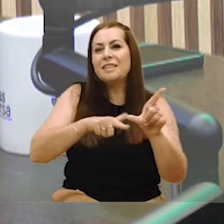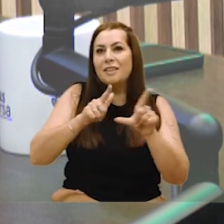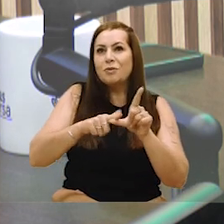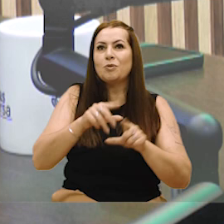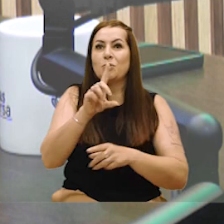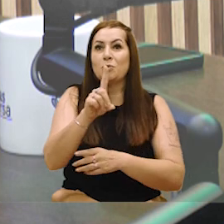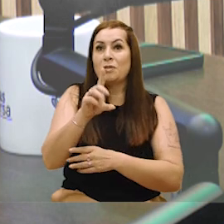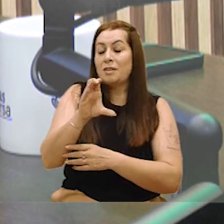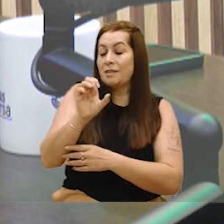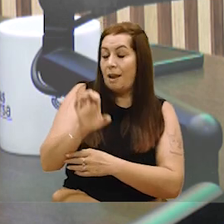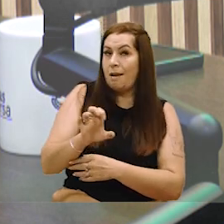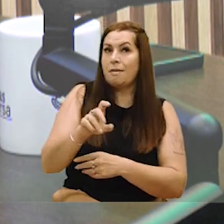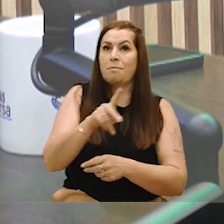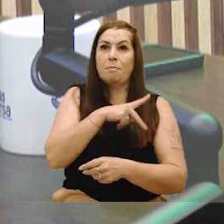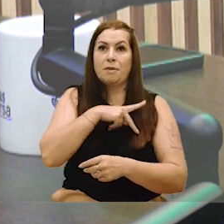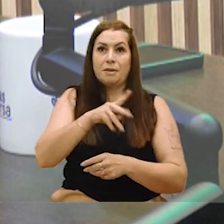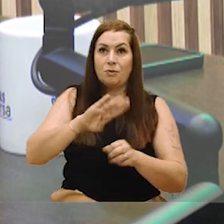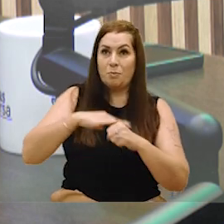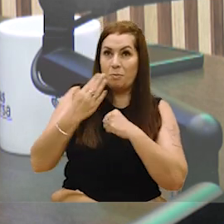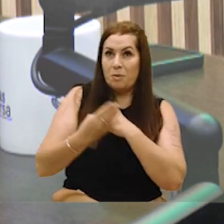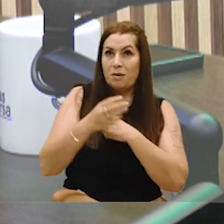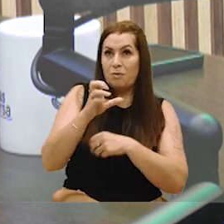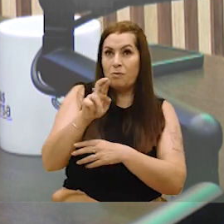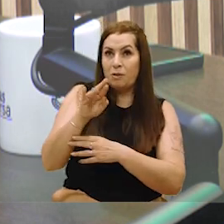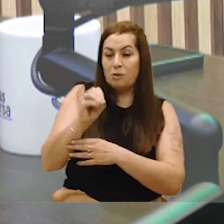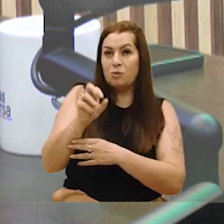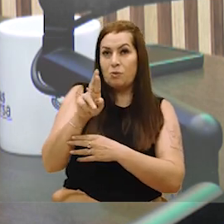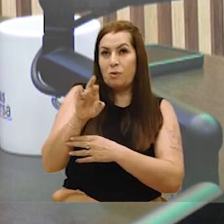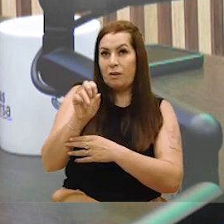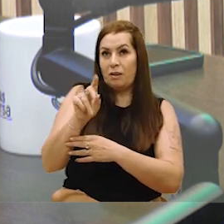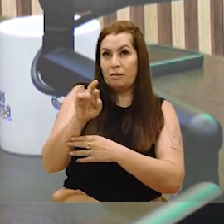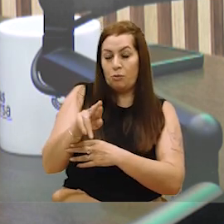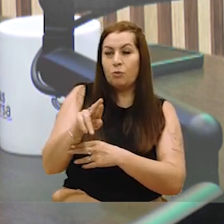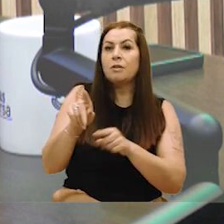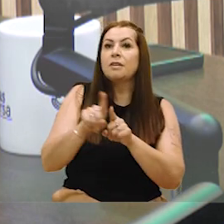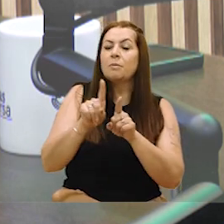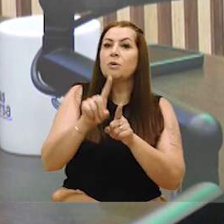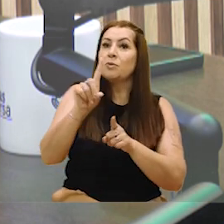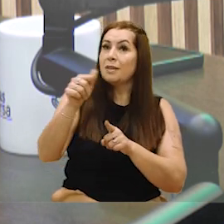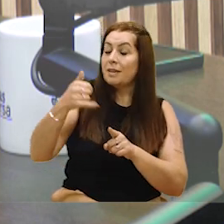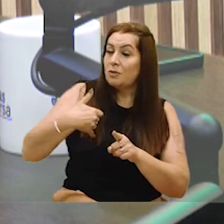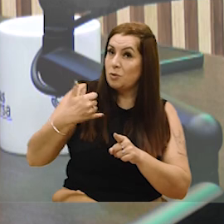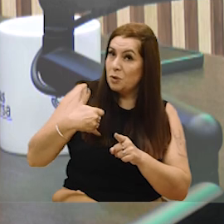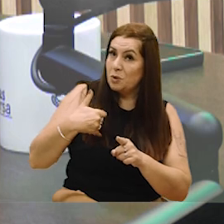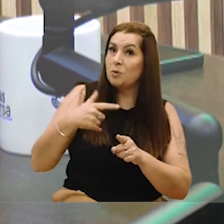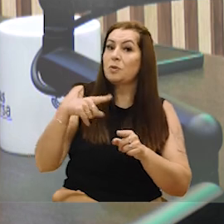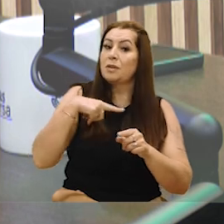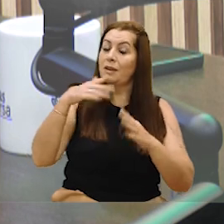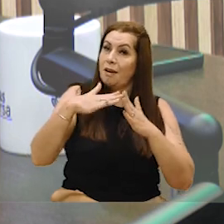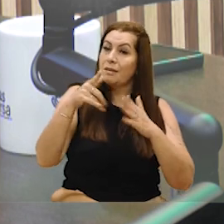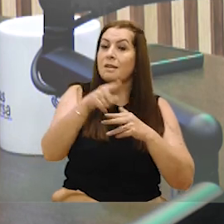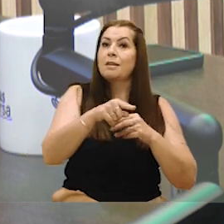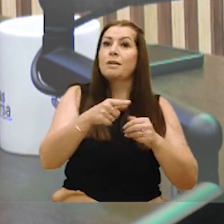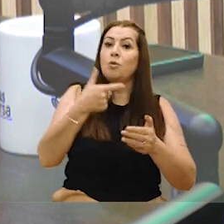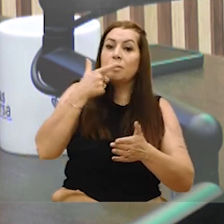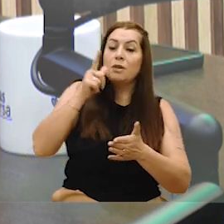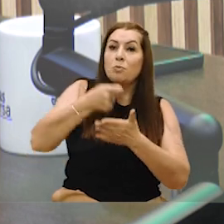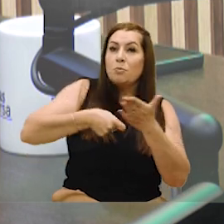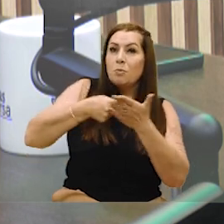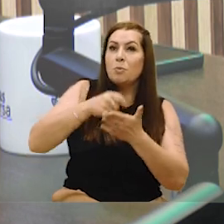do DCE. Fui presidente de bairro do Cristo Redentor, onde eu moro com 17 anos de idade, onde nós conquistamos um posto de